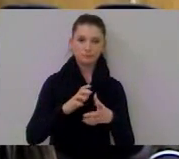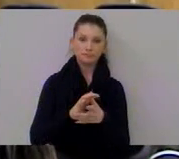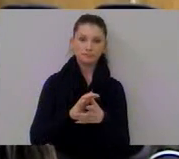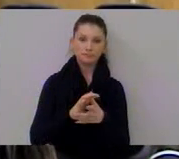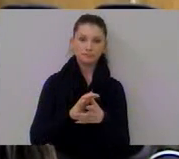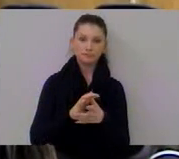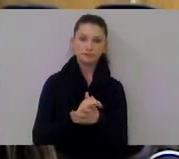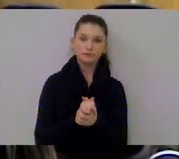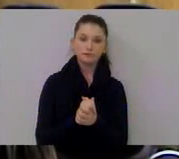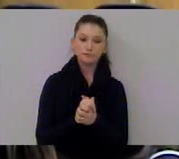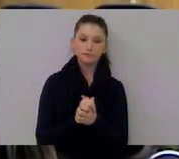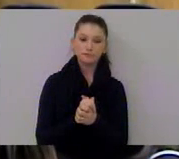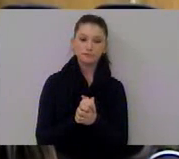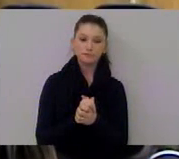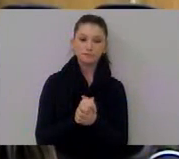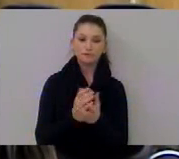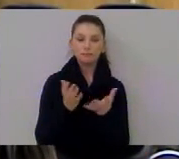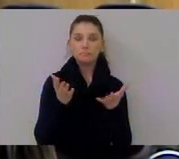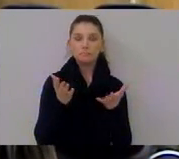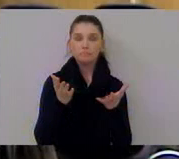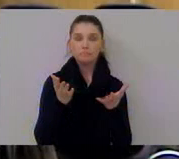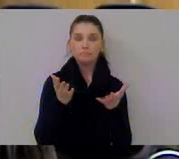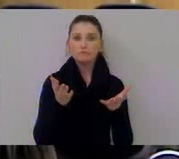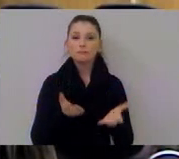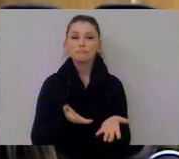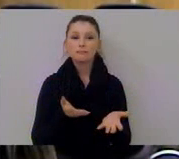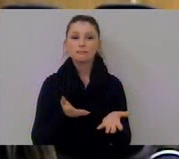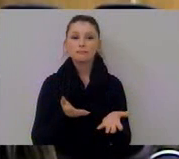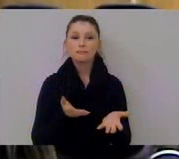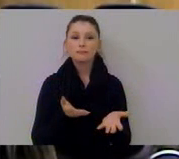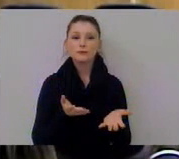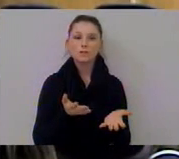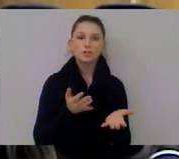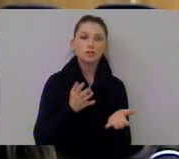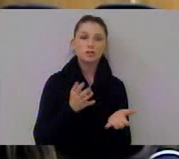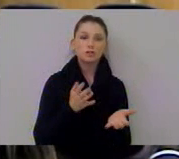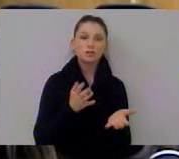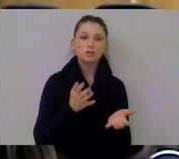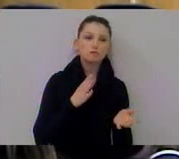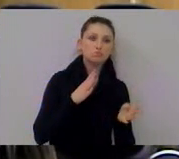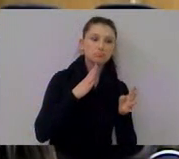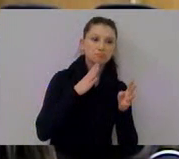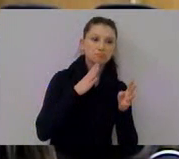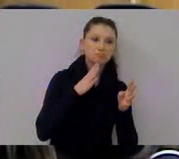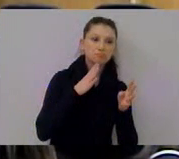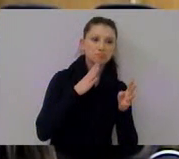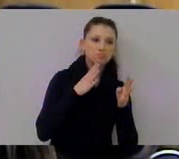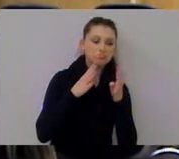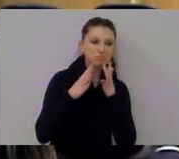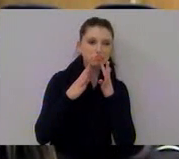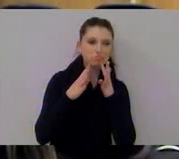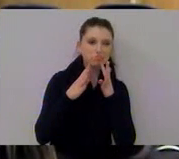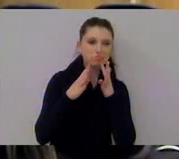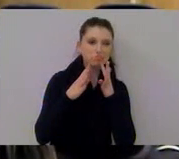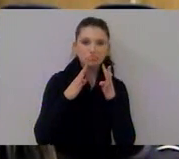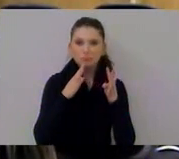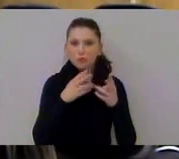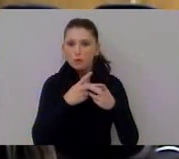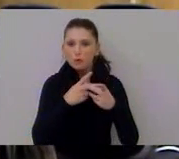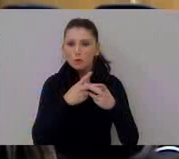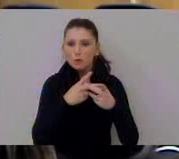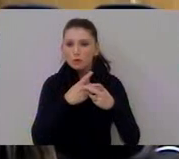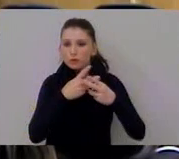hoje as redes sociais, elas fazem a diferença na